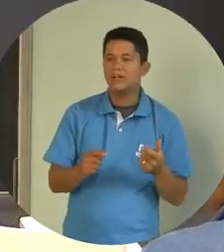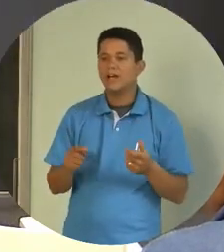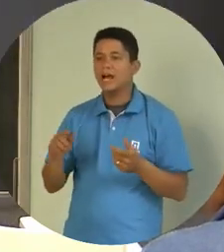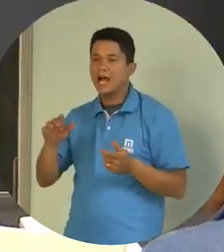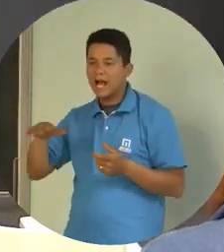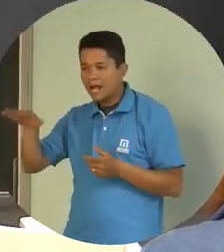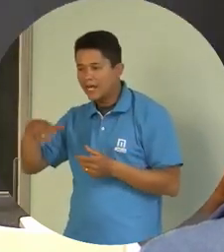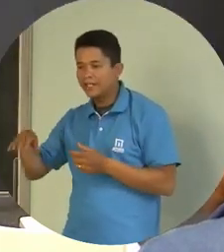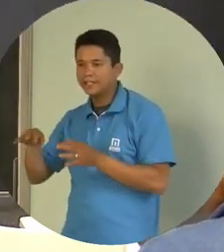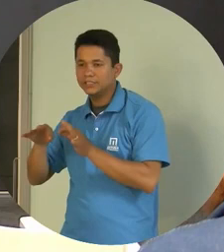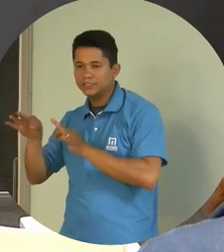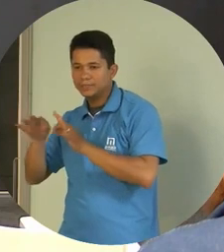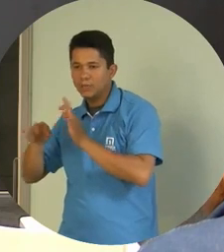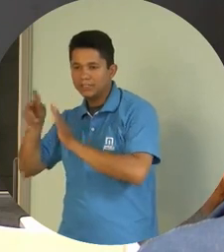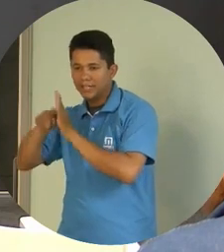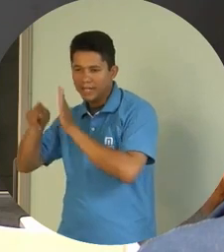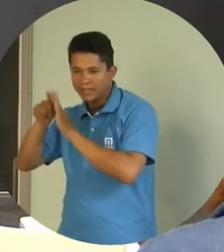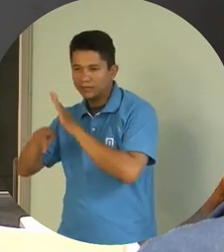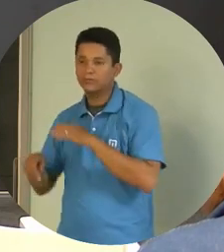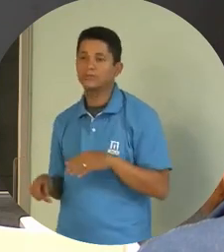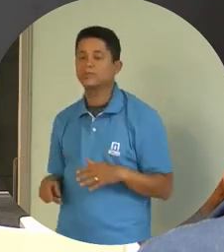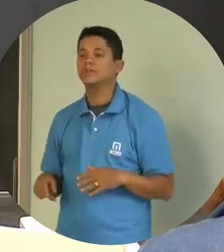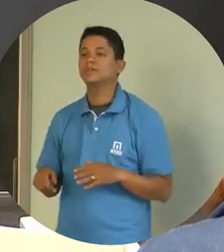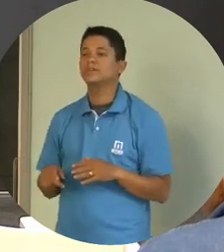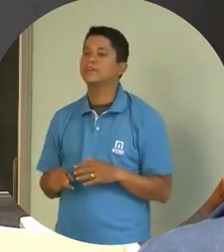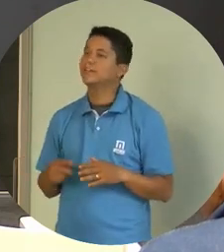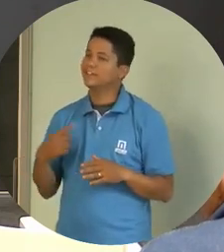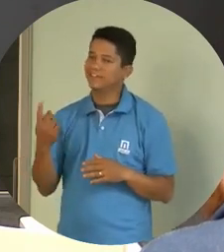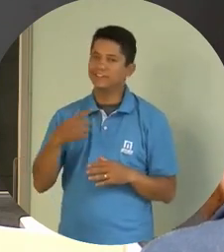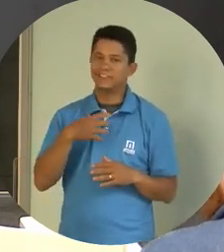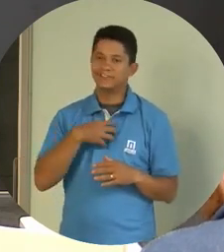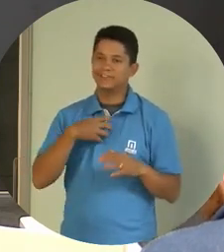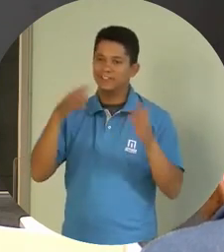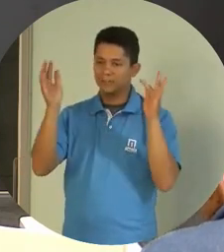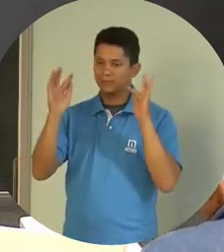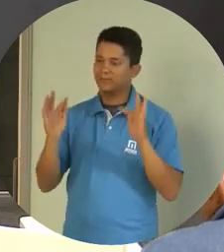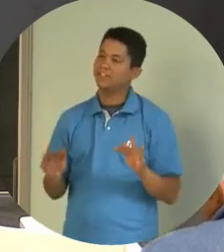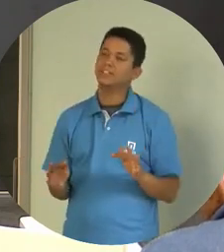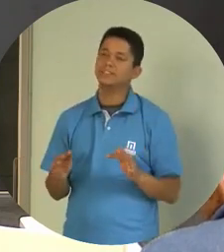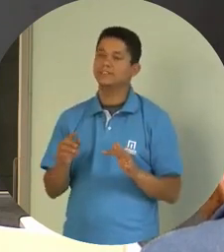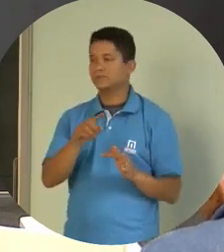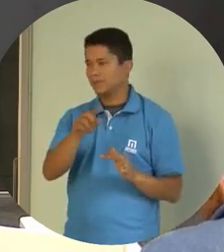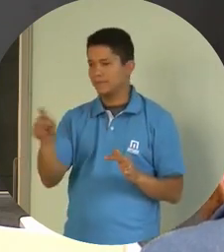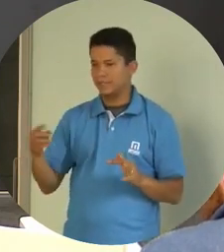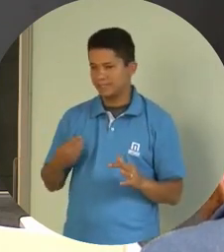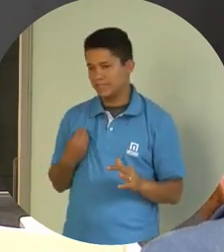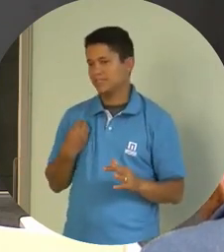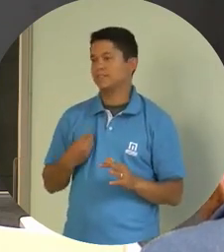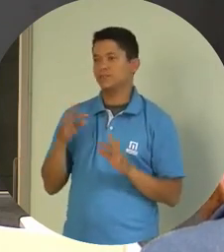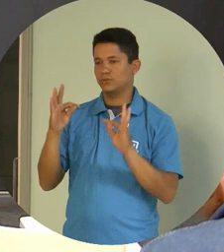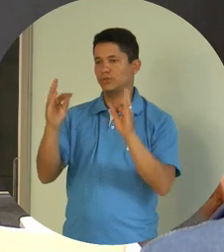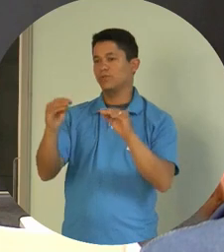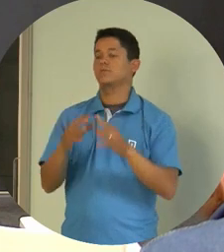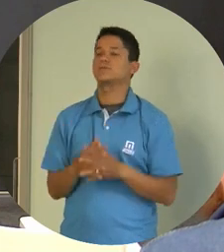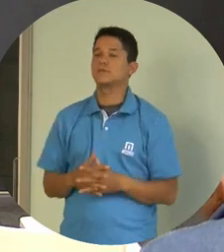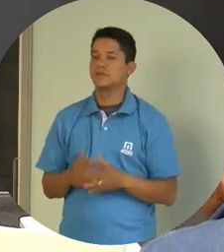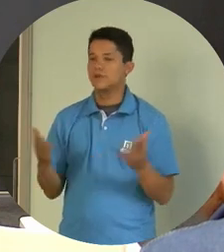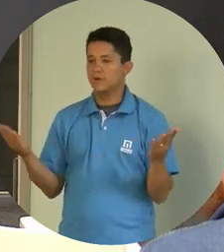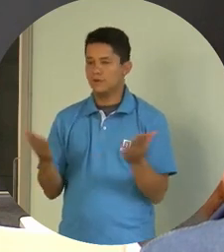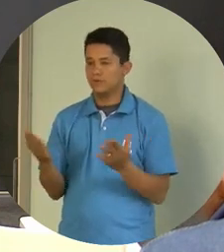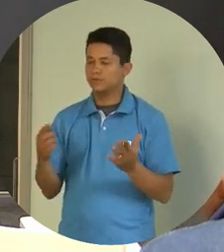E a gente tem ficado muito feliz com a presença de todos. Hoje nós vamos falar sobre a